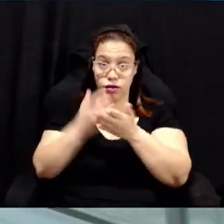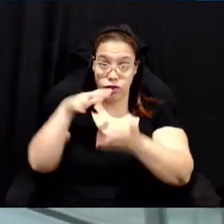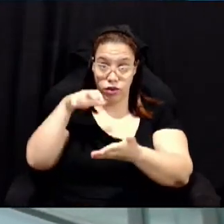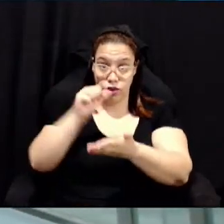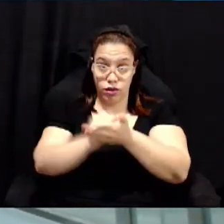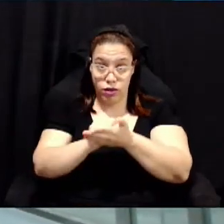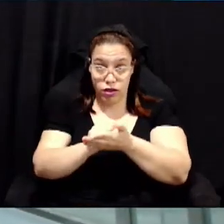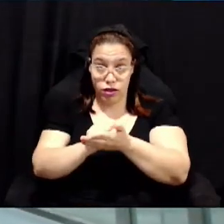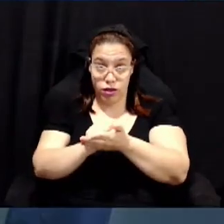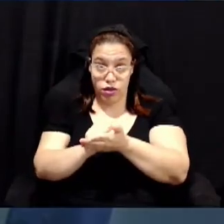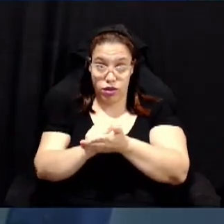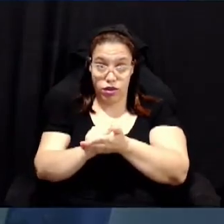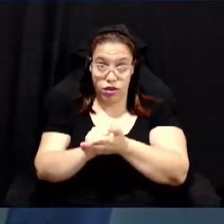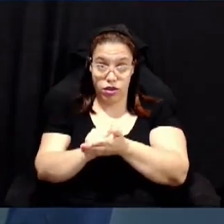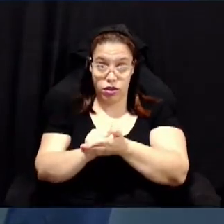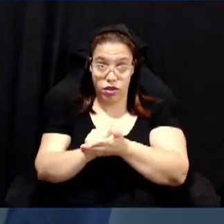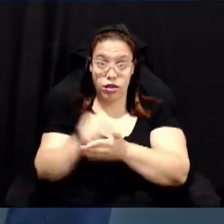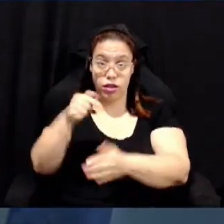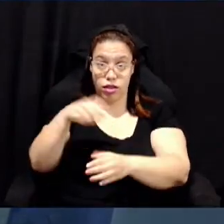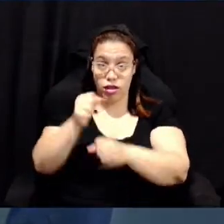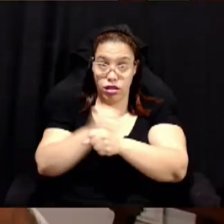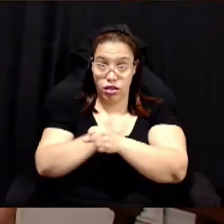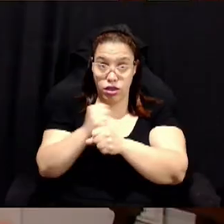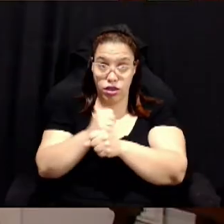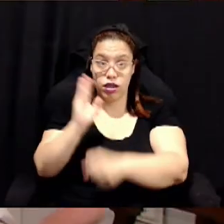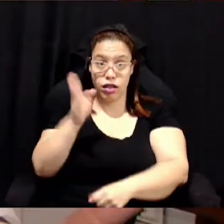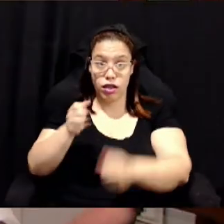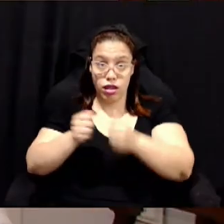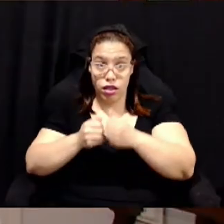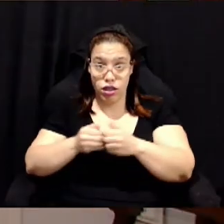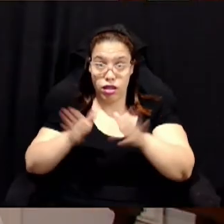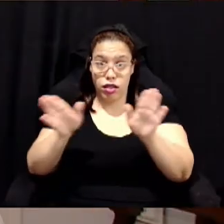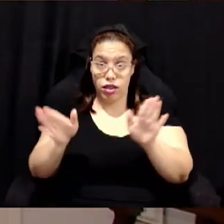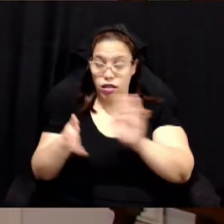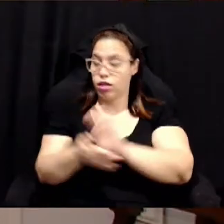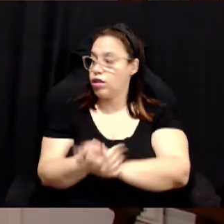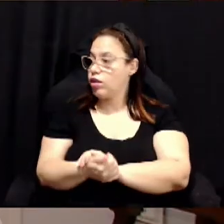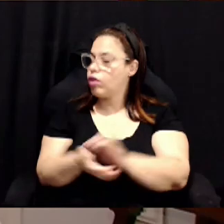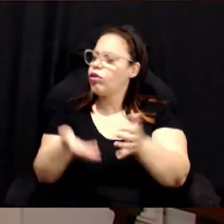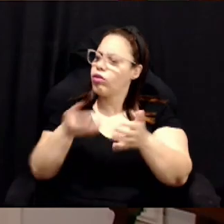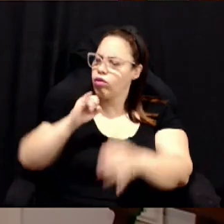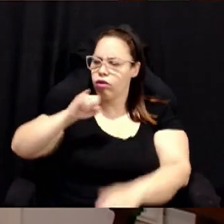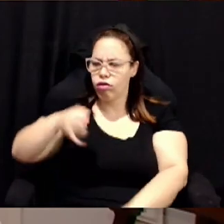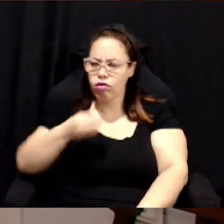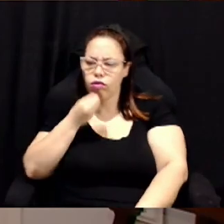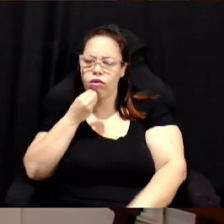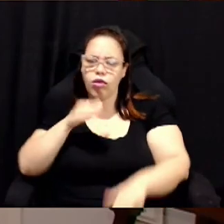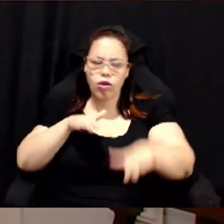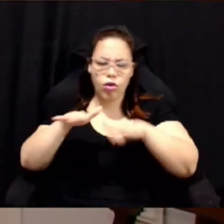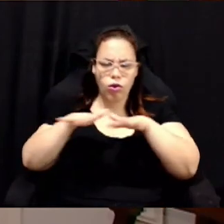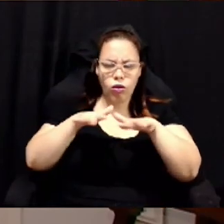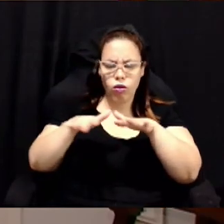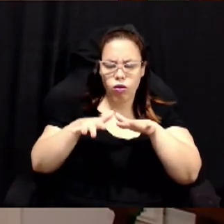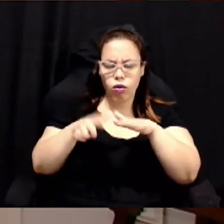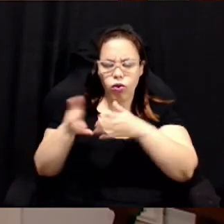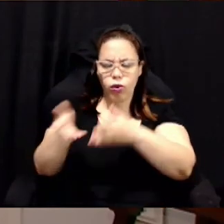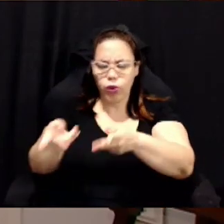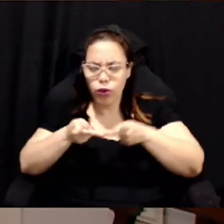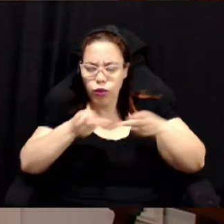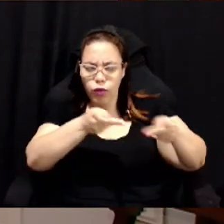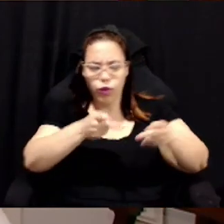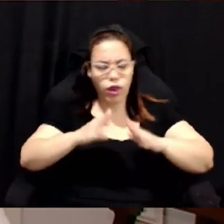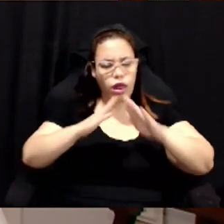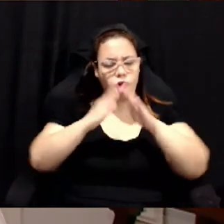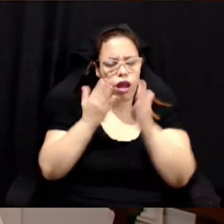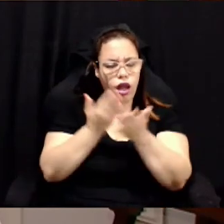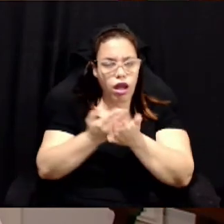do processo deste ano já estão abertas. A gente quer aproveitar esse momento para convidar as escolas, né, que têm